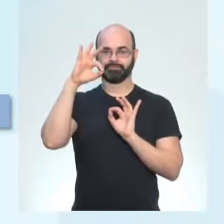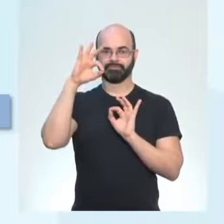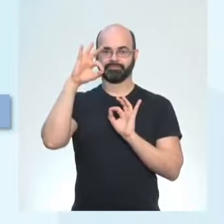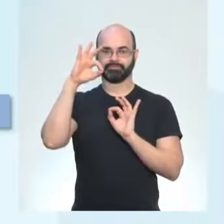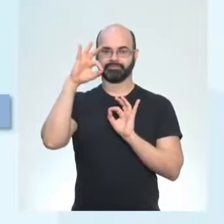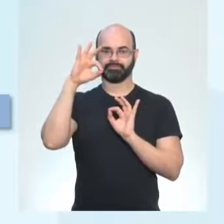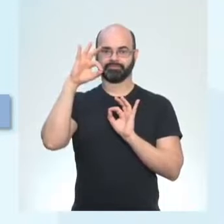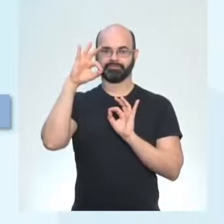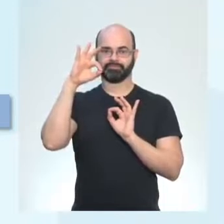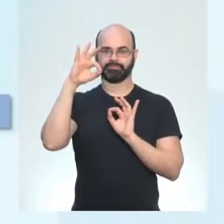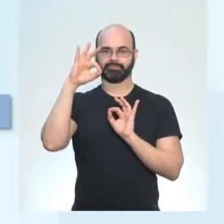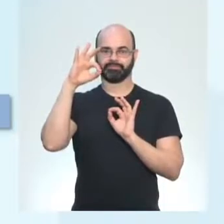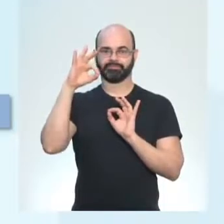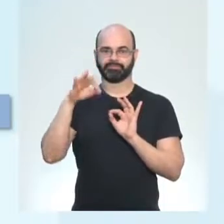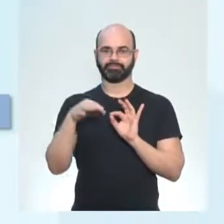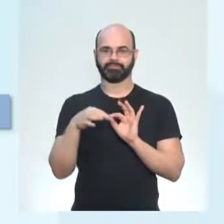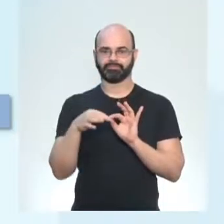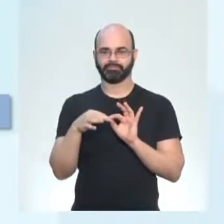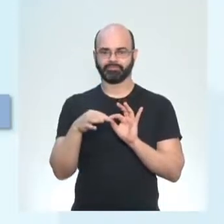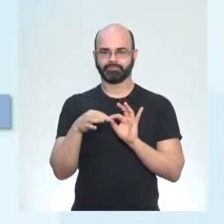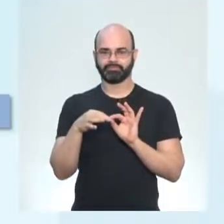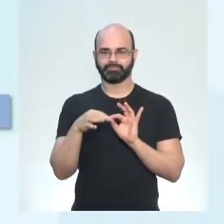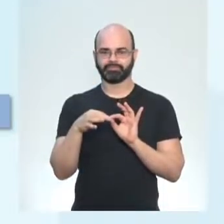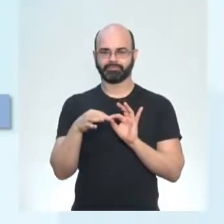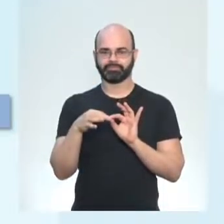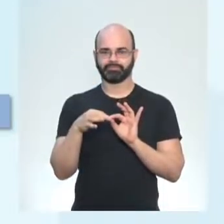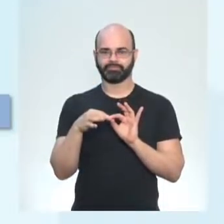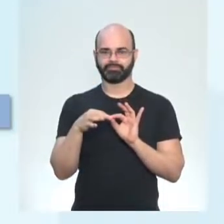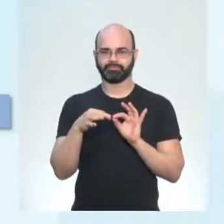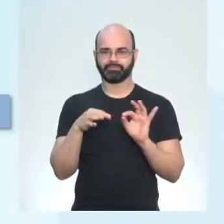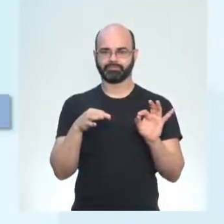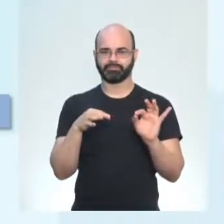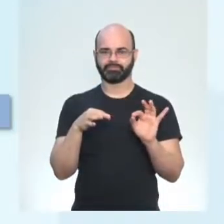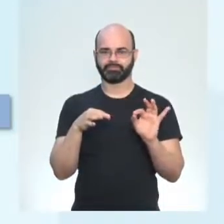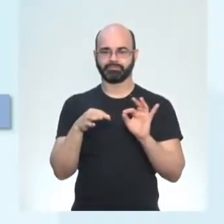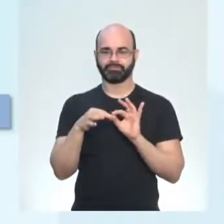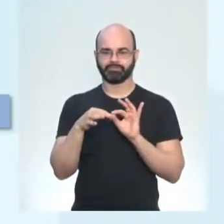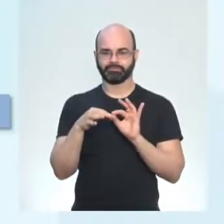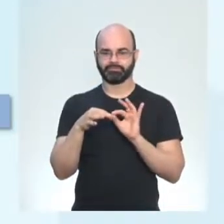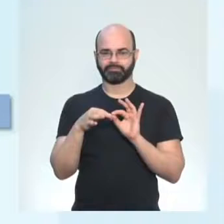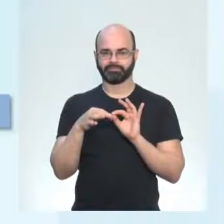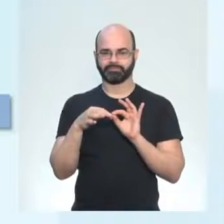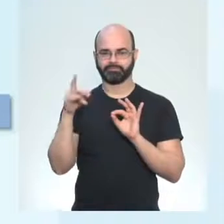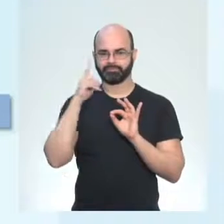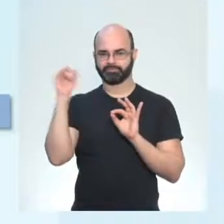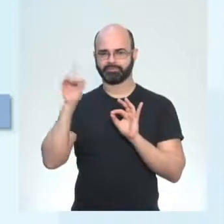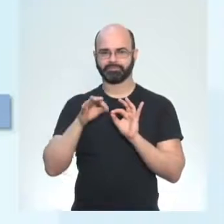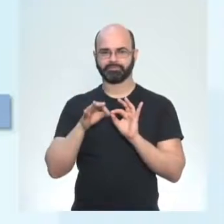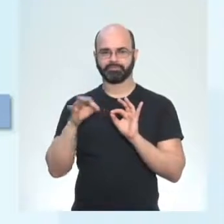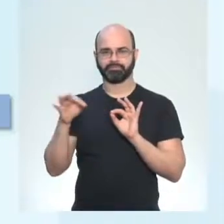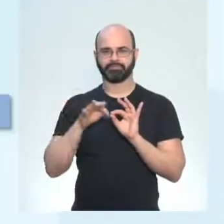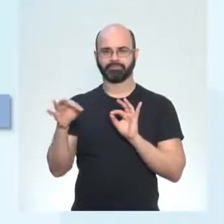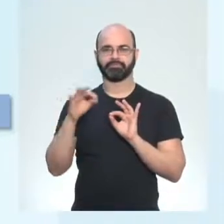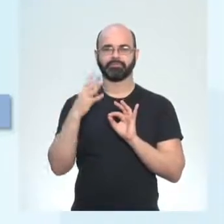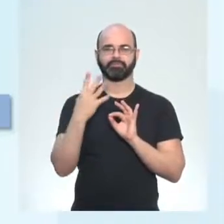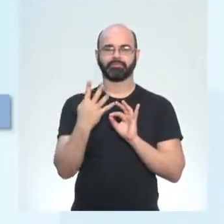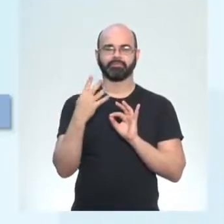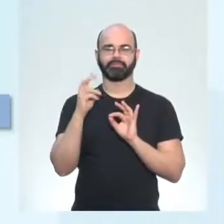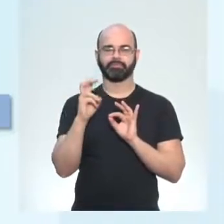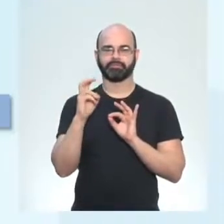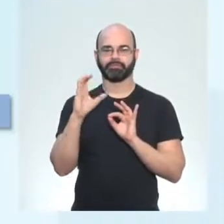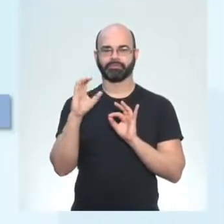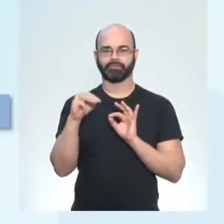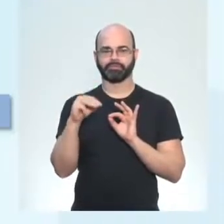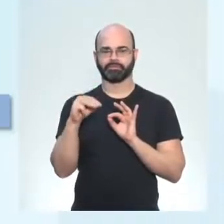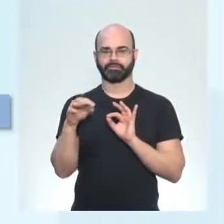lado aqui, ó, a gente pode pegar a reflexão, ó, dessa medida aqui, ó, que é 45 centímetros, né? Porque é